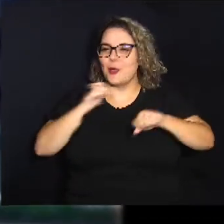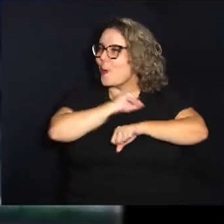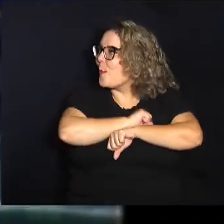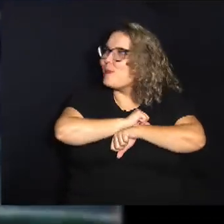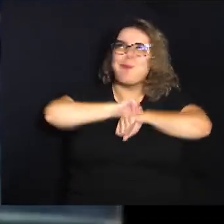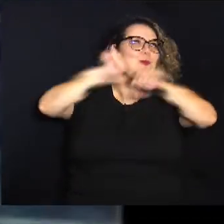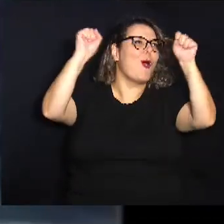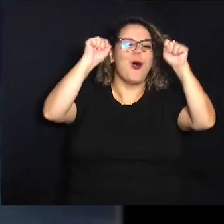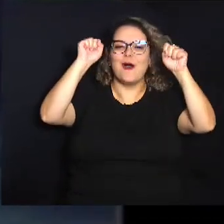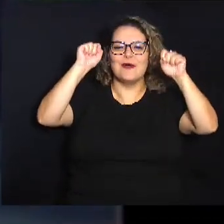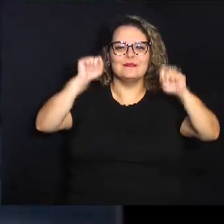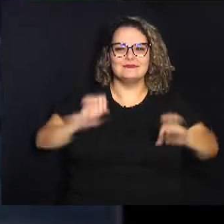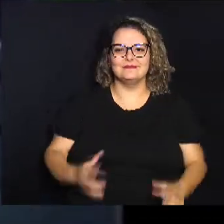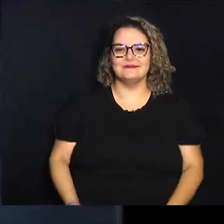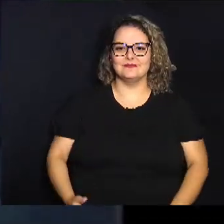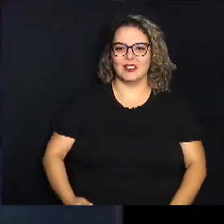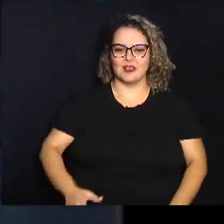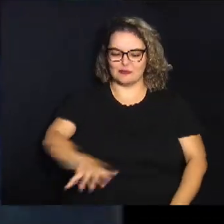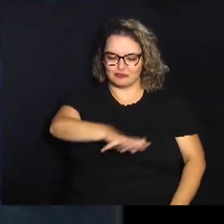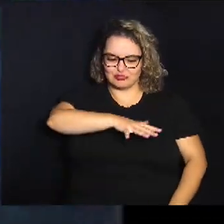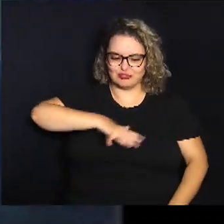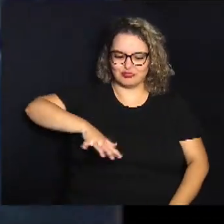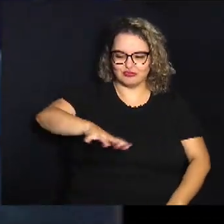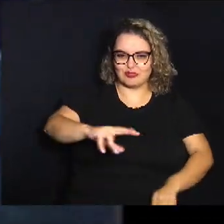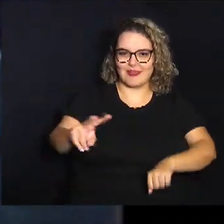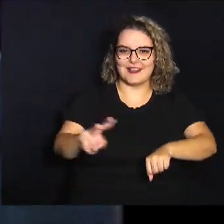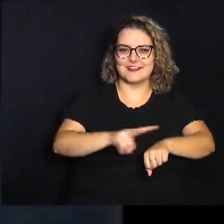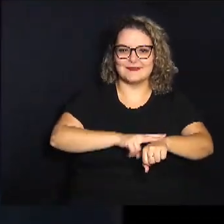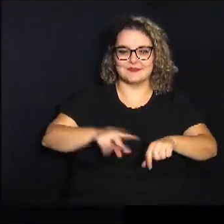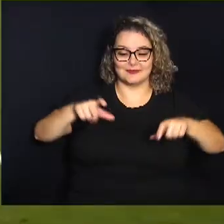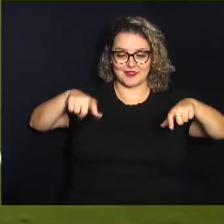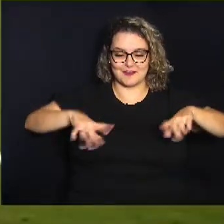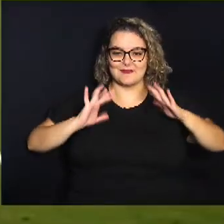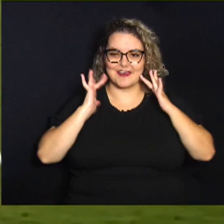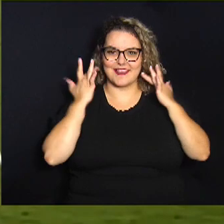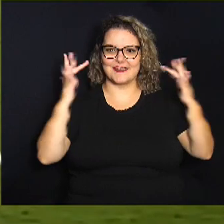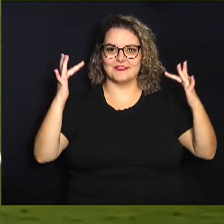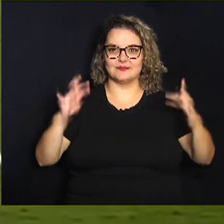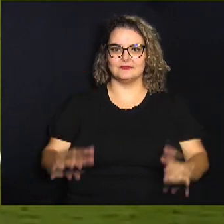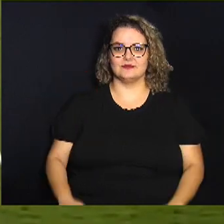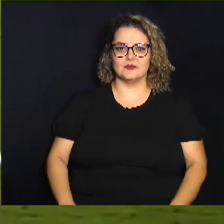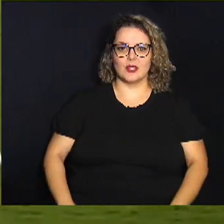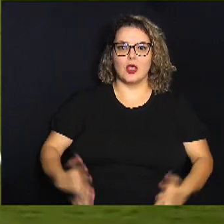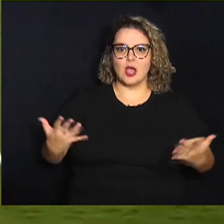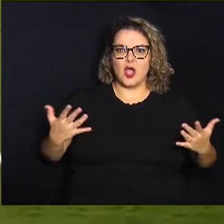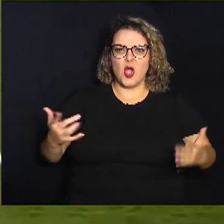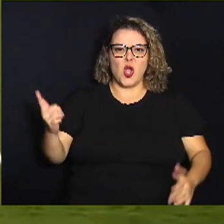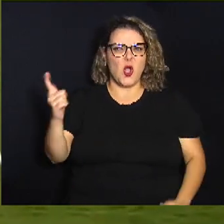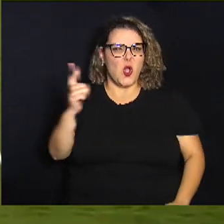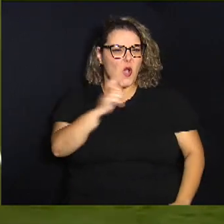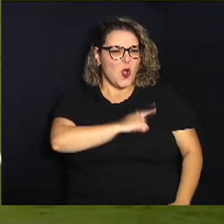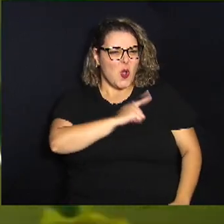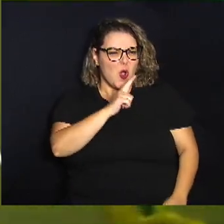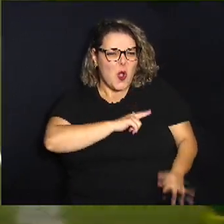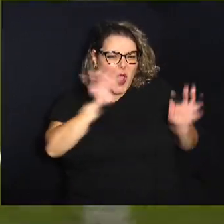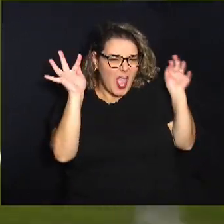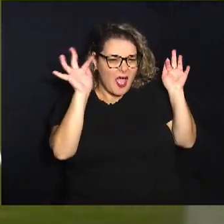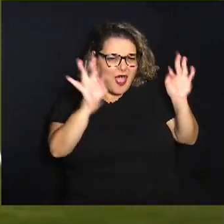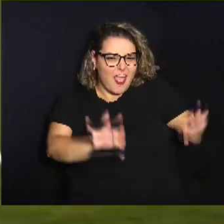torcida Alve Verde aqui no estádio Brinco de Ouro o bugrão subiu é fim de jogo